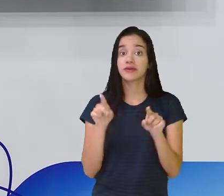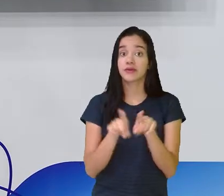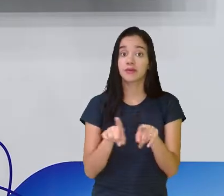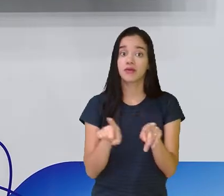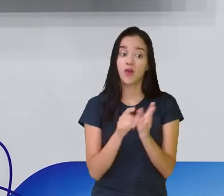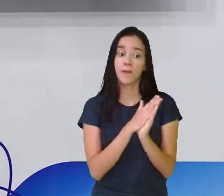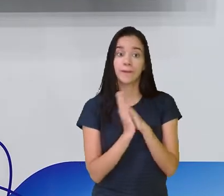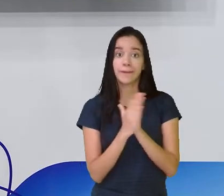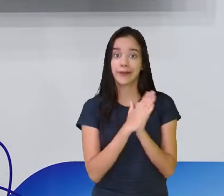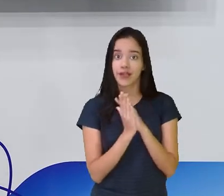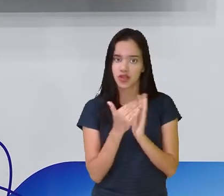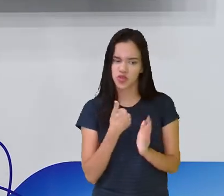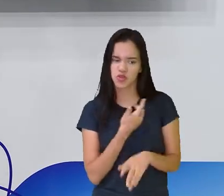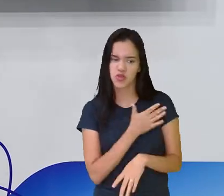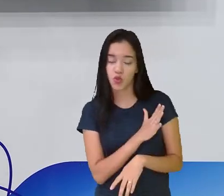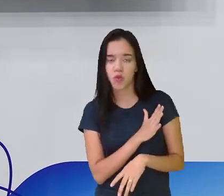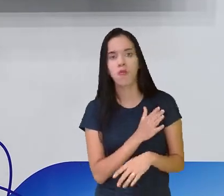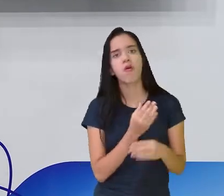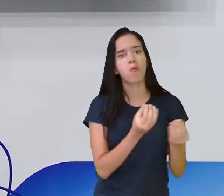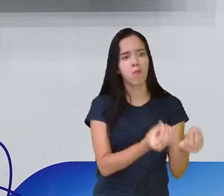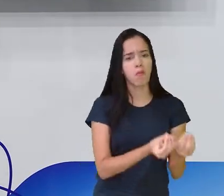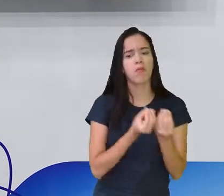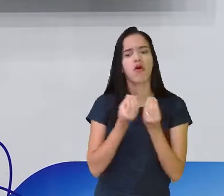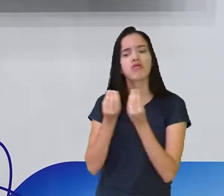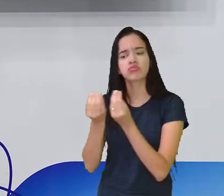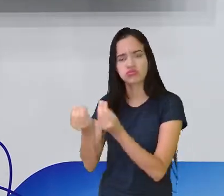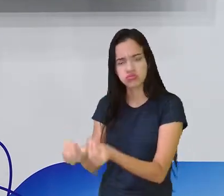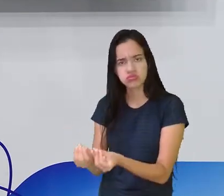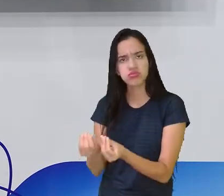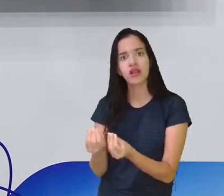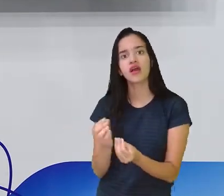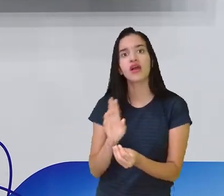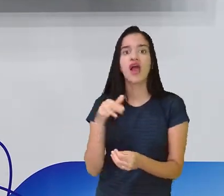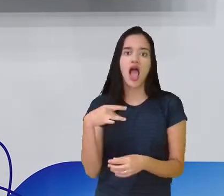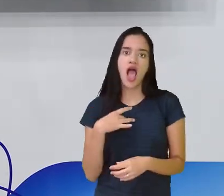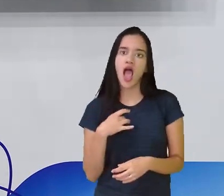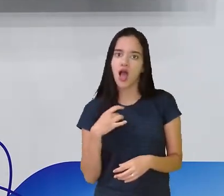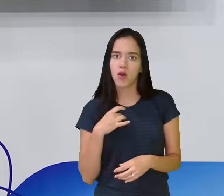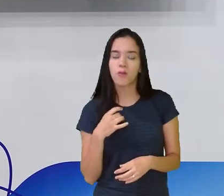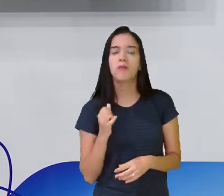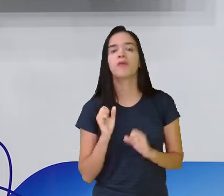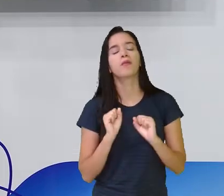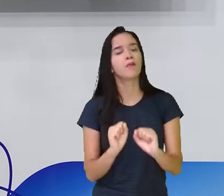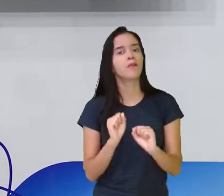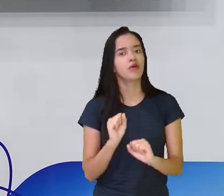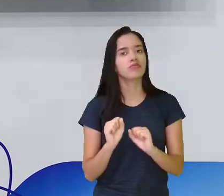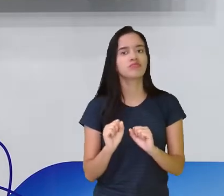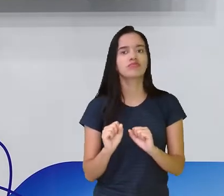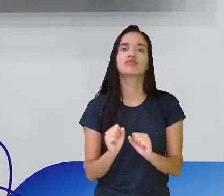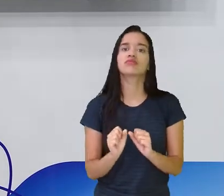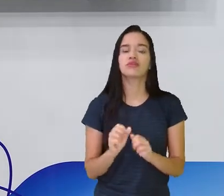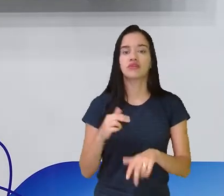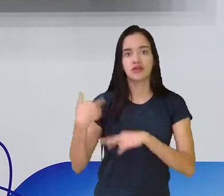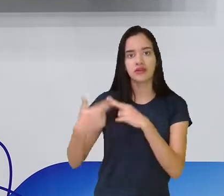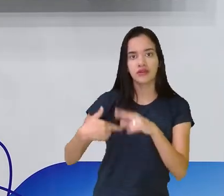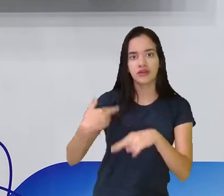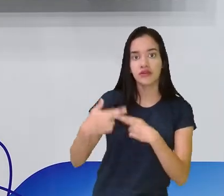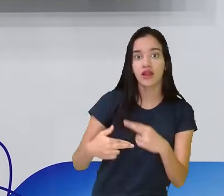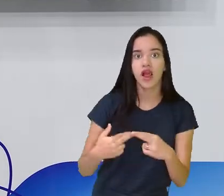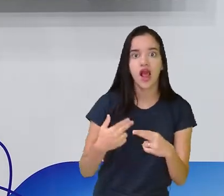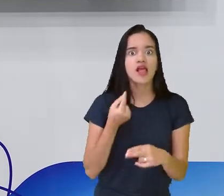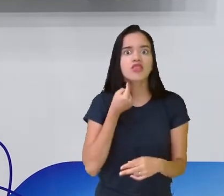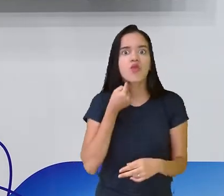eu não gosto, eu posso doar. Aquela roupa não me serve, eu posso reaproveitar. E o lixo que a gente diz não